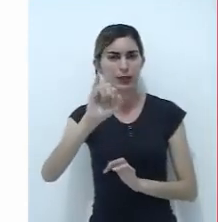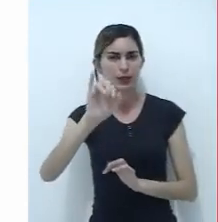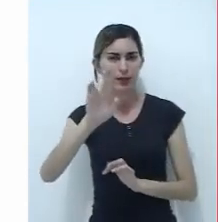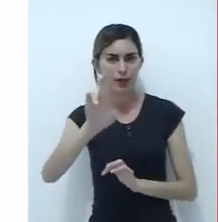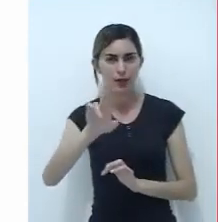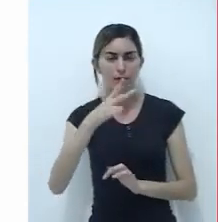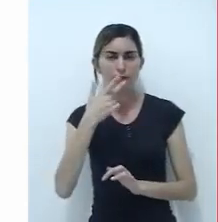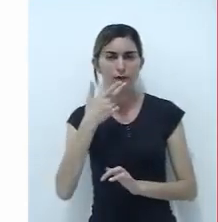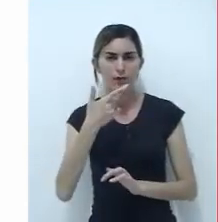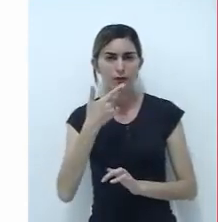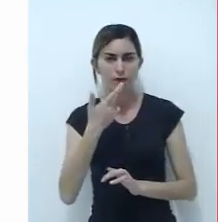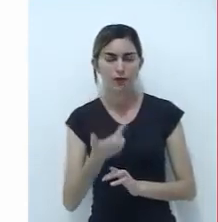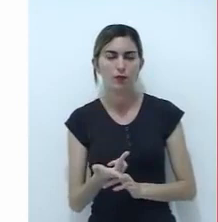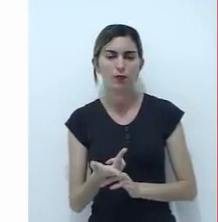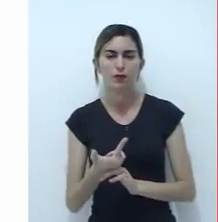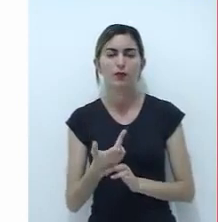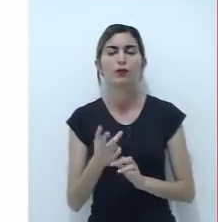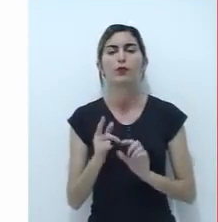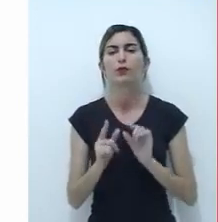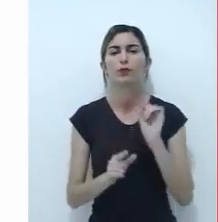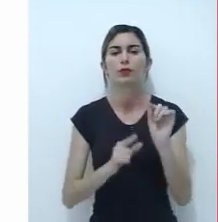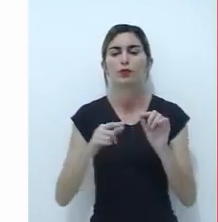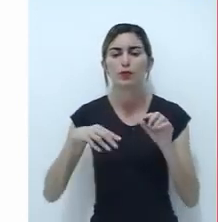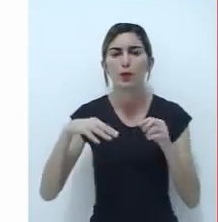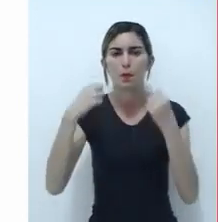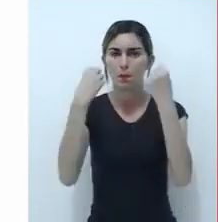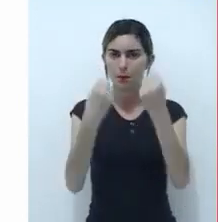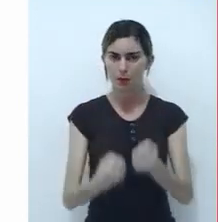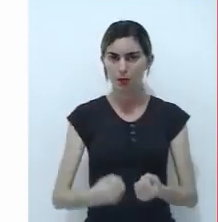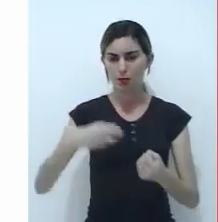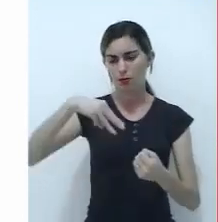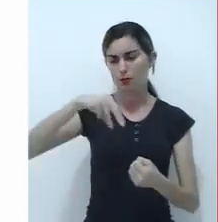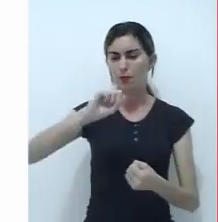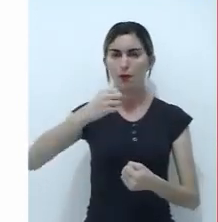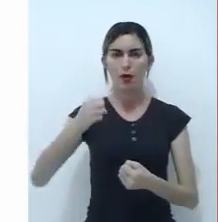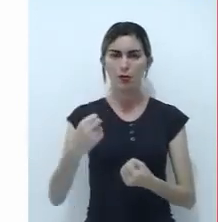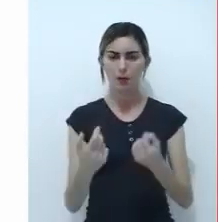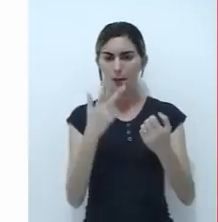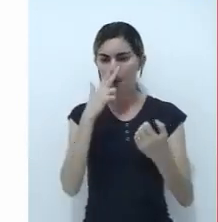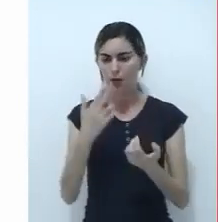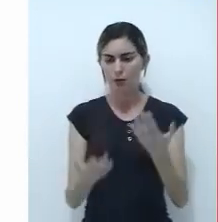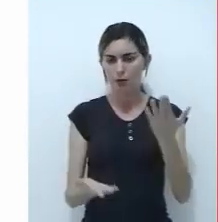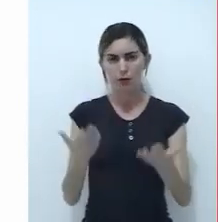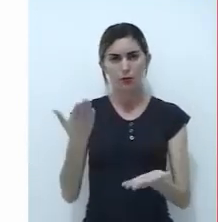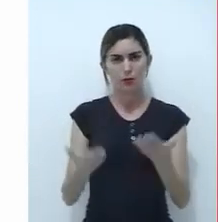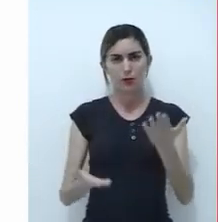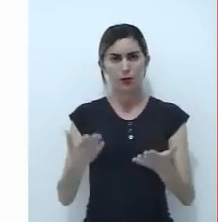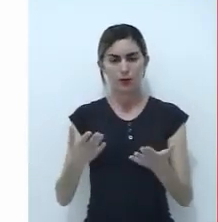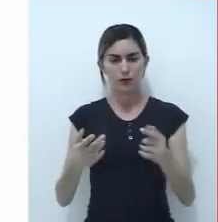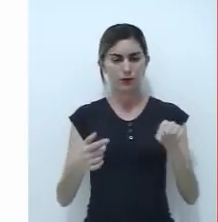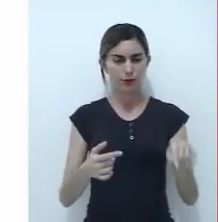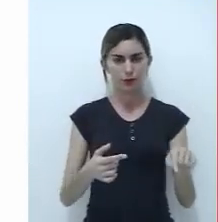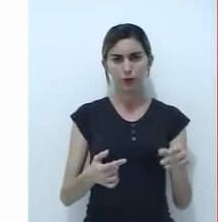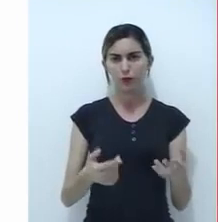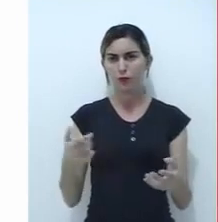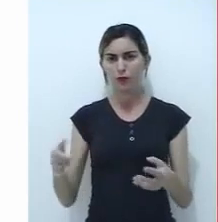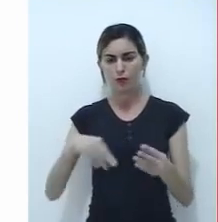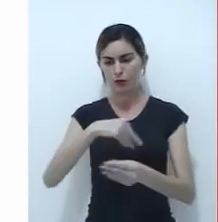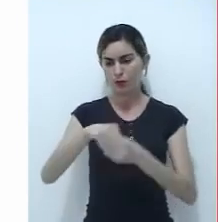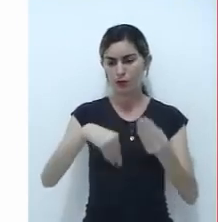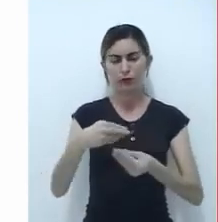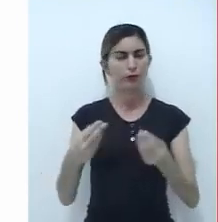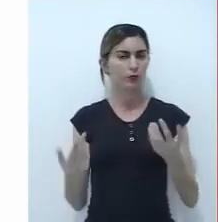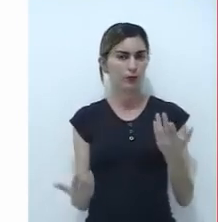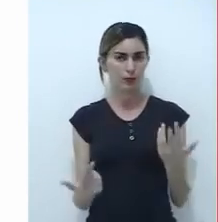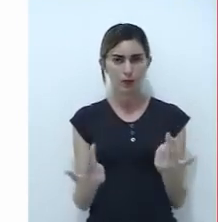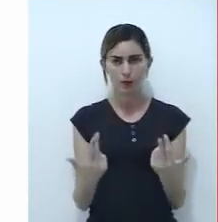que Lavoisier falava em relação à questão da massa? Que a mesma quantidade de massa que eu tenho que ter nos